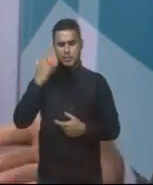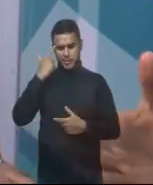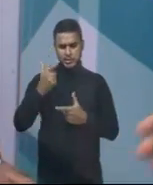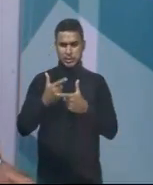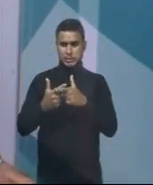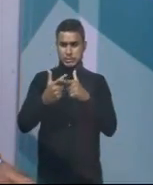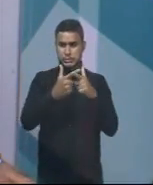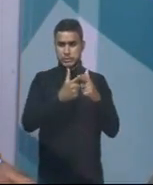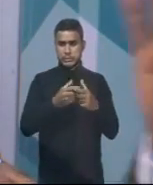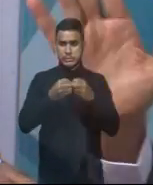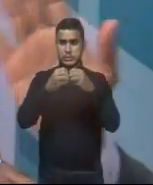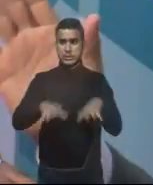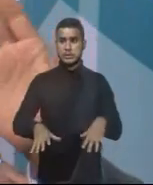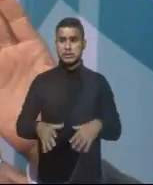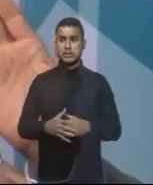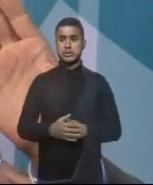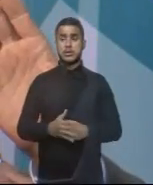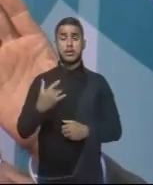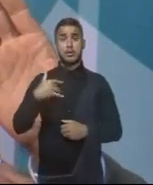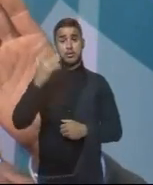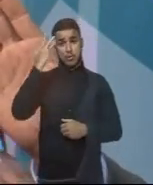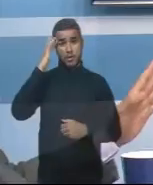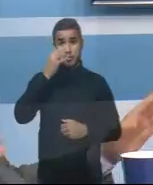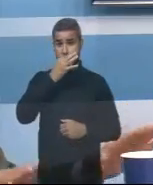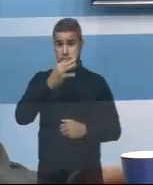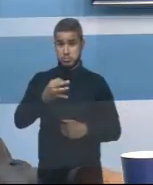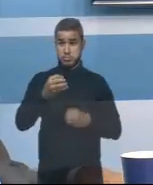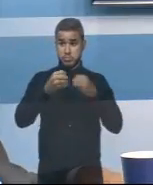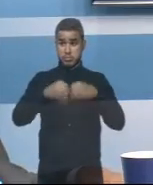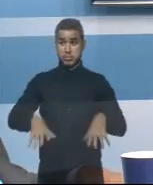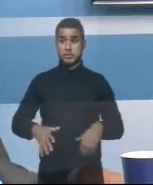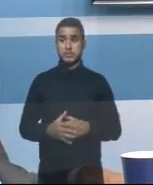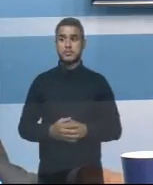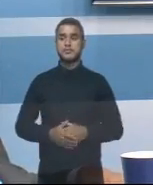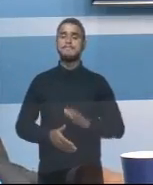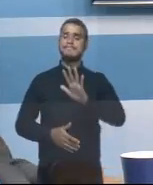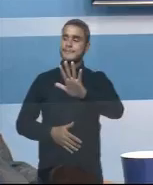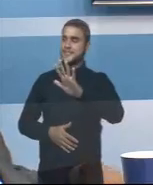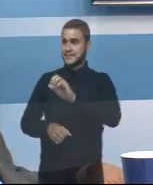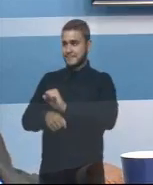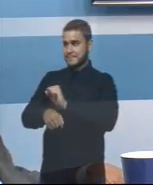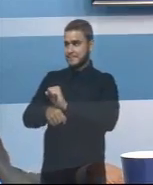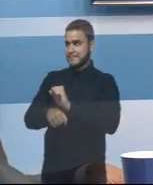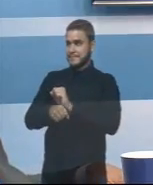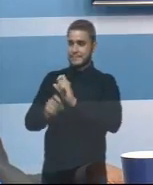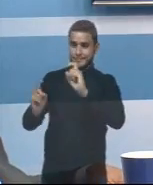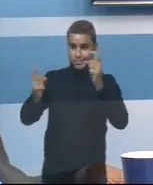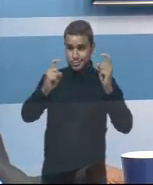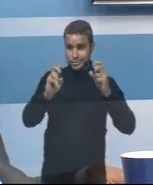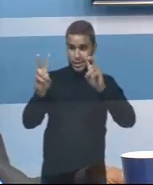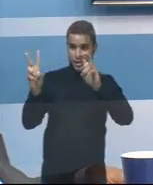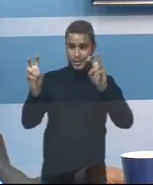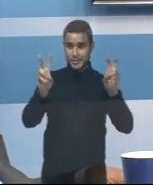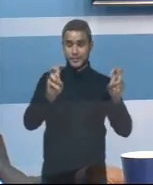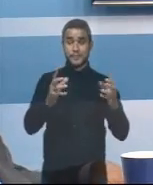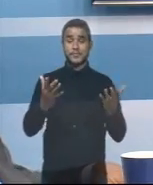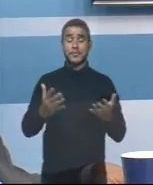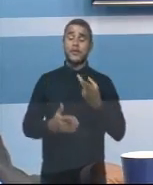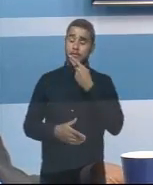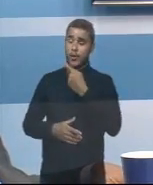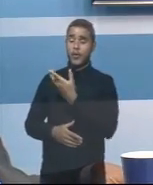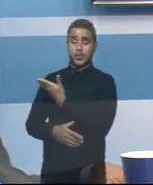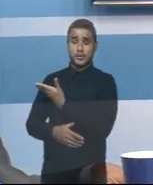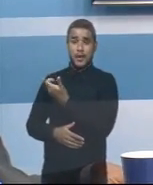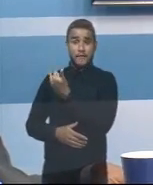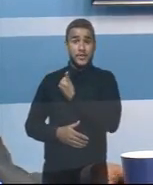foi a partir daí que o mundo mudou para melhor. Voltaremos a um outro programa para discutir essa temática, porque a produção já me fala